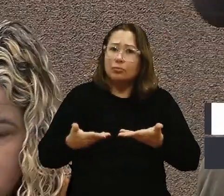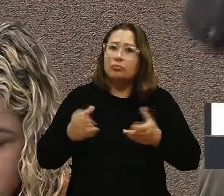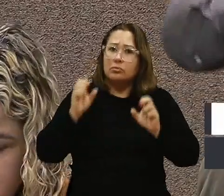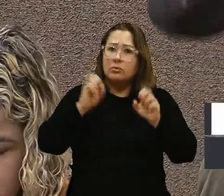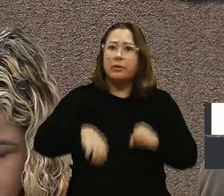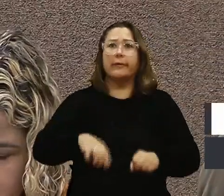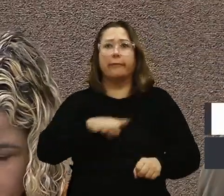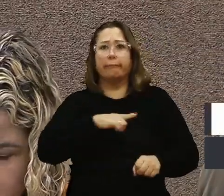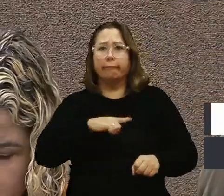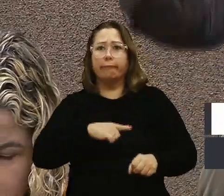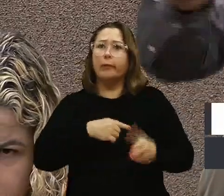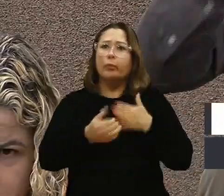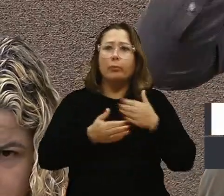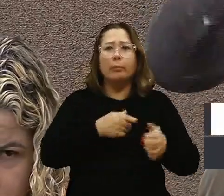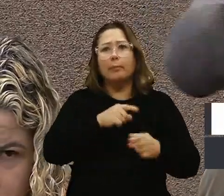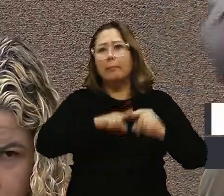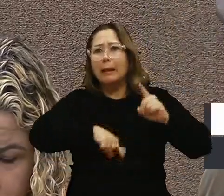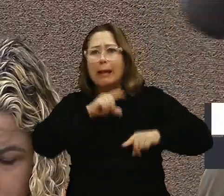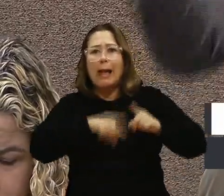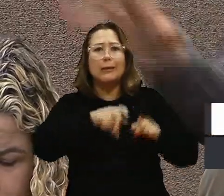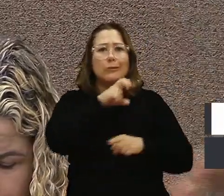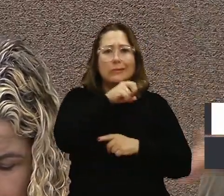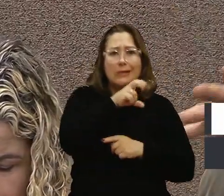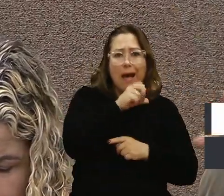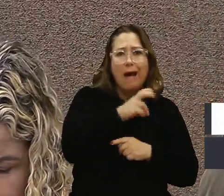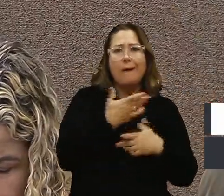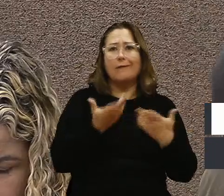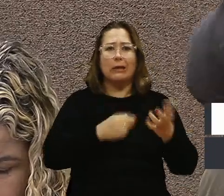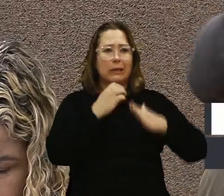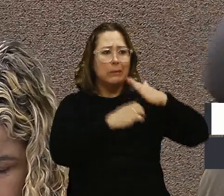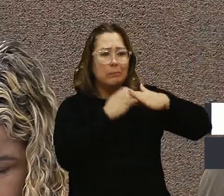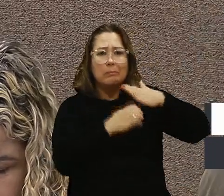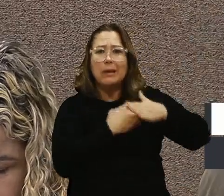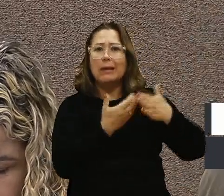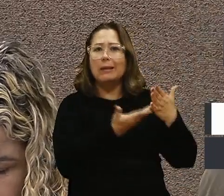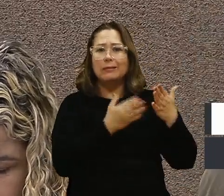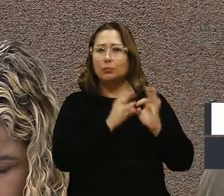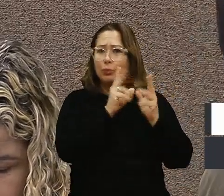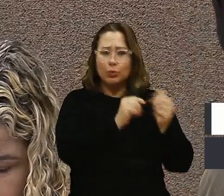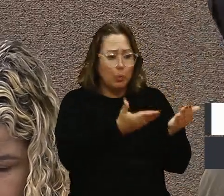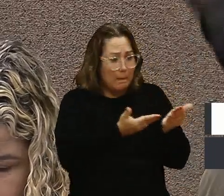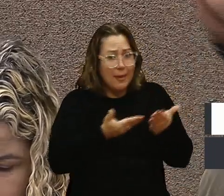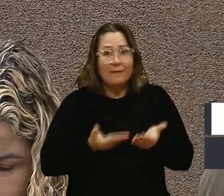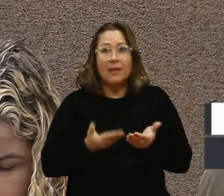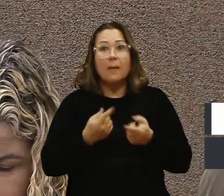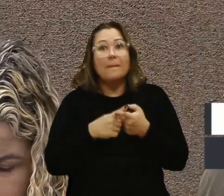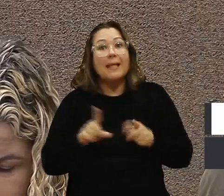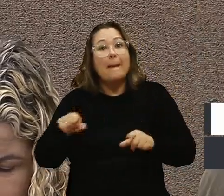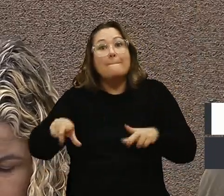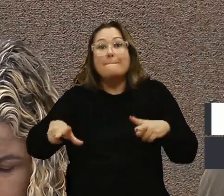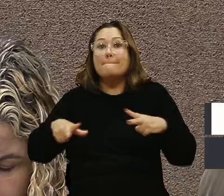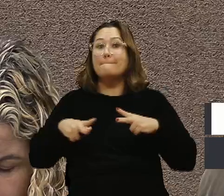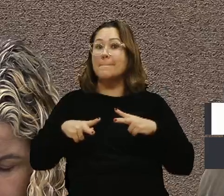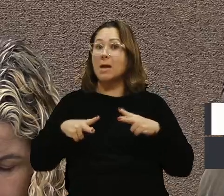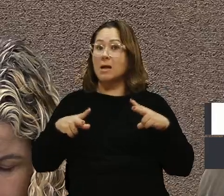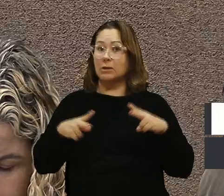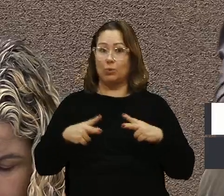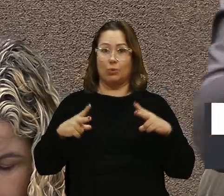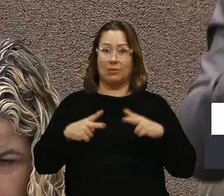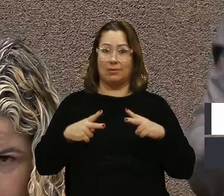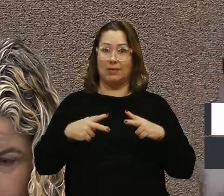imigrante no Zafari, nas empresas trabalhando, tudo bem-vindo. Ali é uma questão privada.